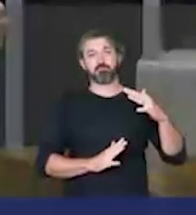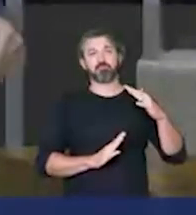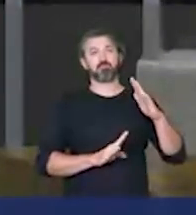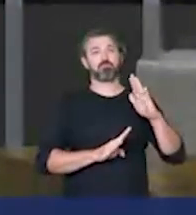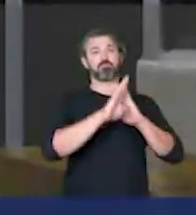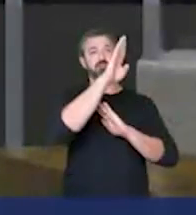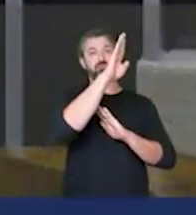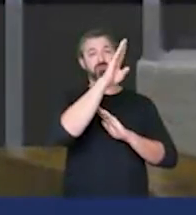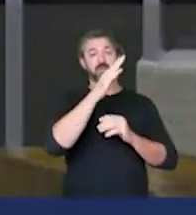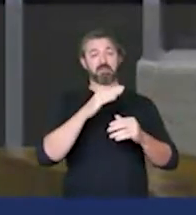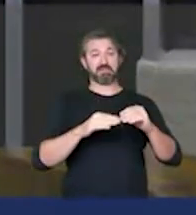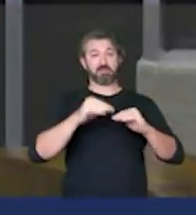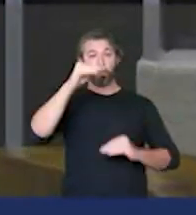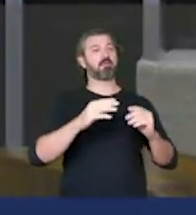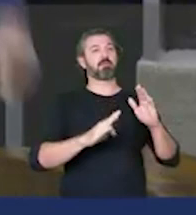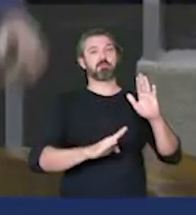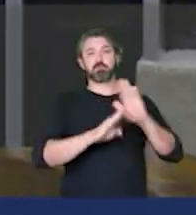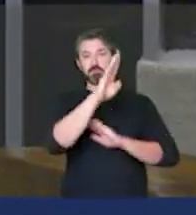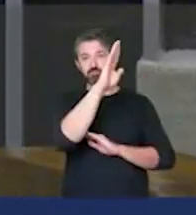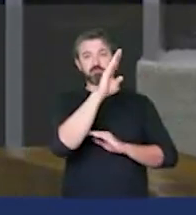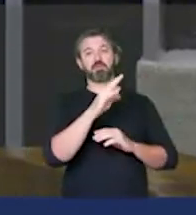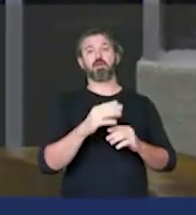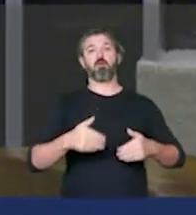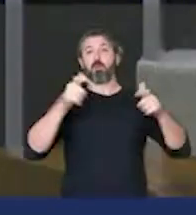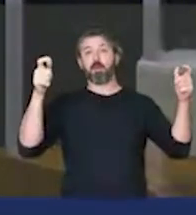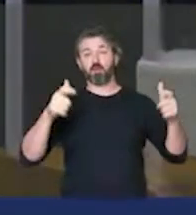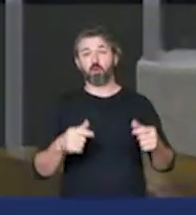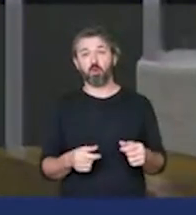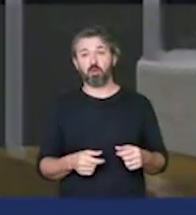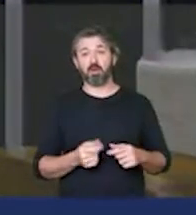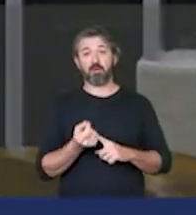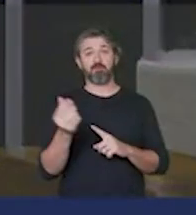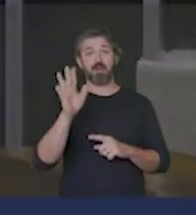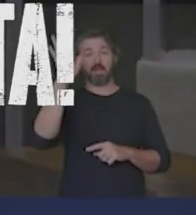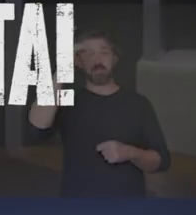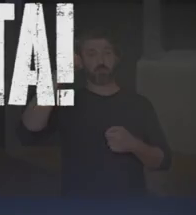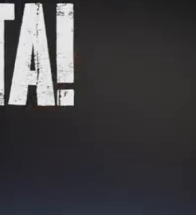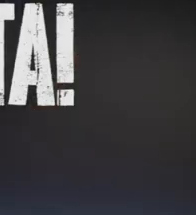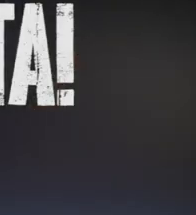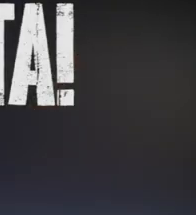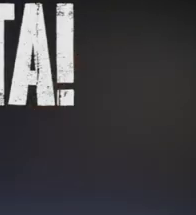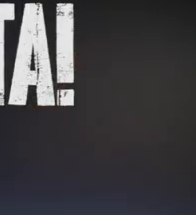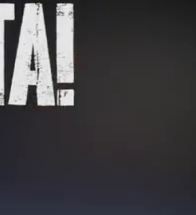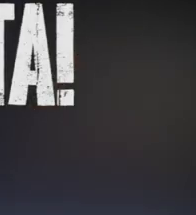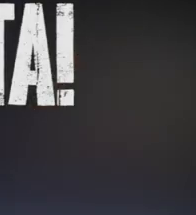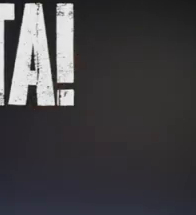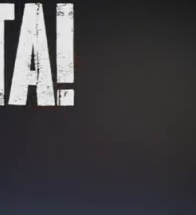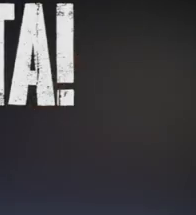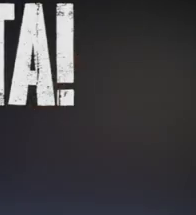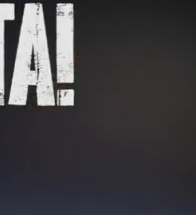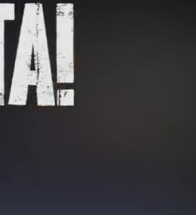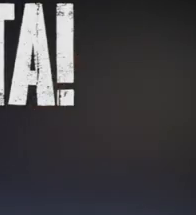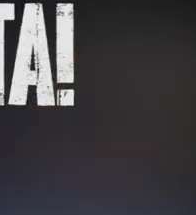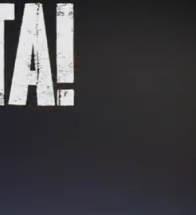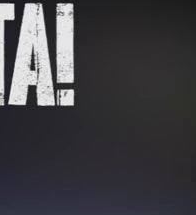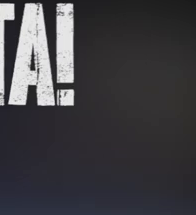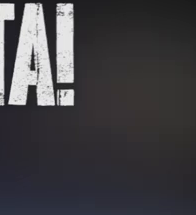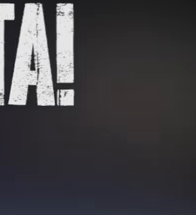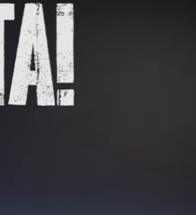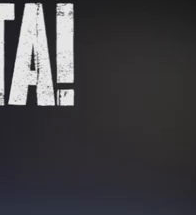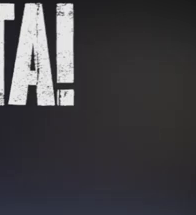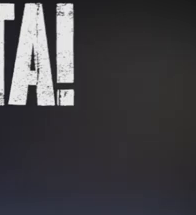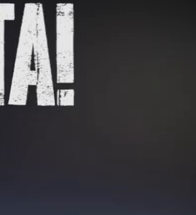desemprego, aumentou a desigualdade, cresceu a fome, voltou a inflação, as contas se deterioraram,